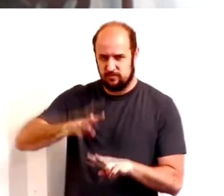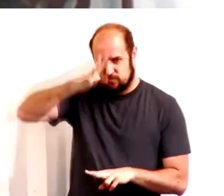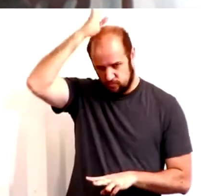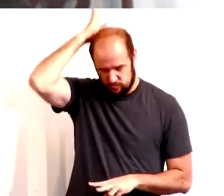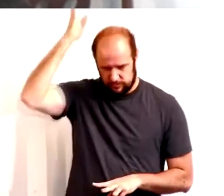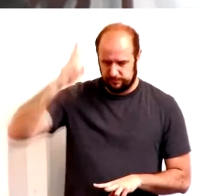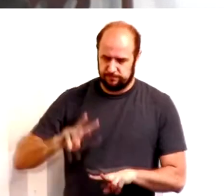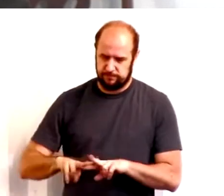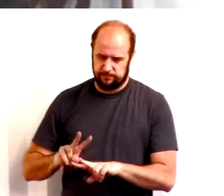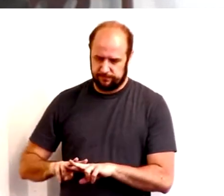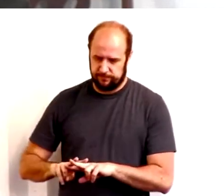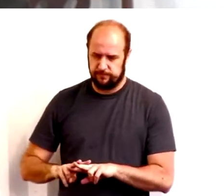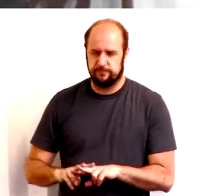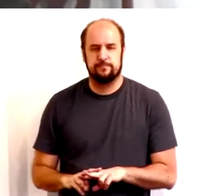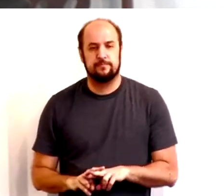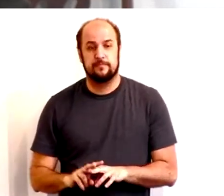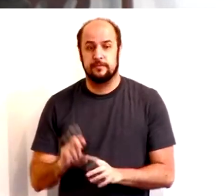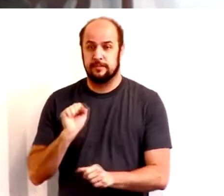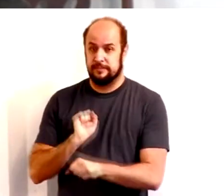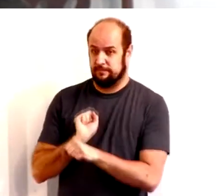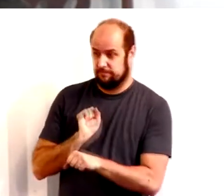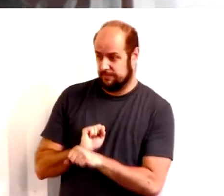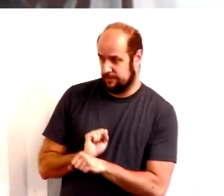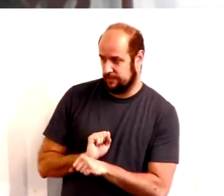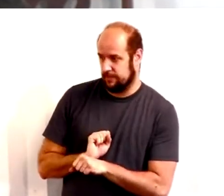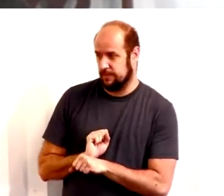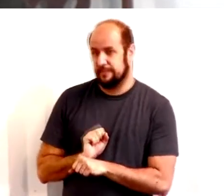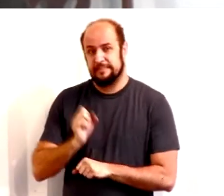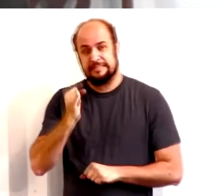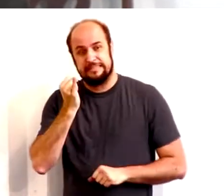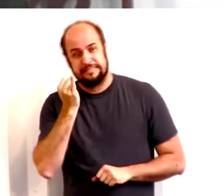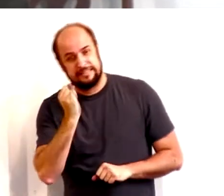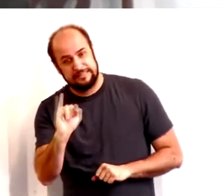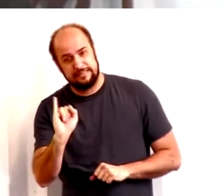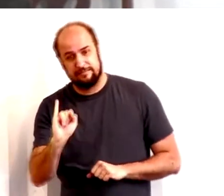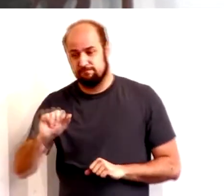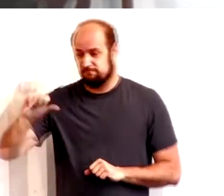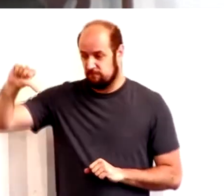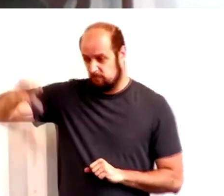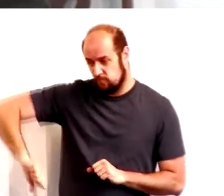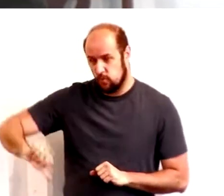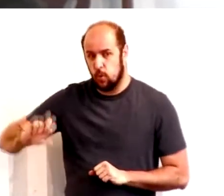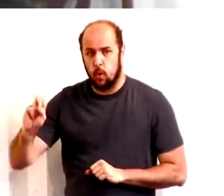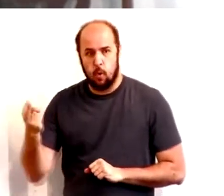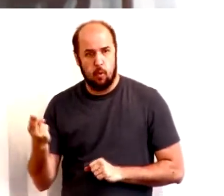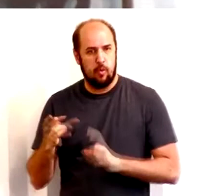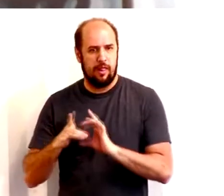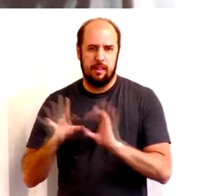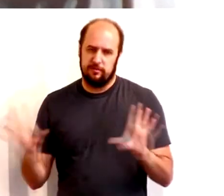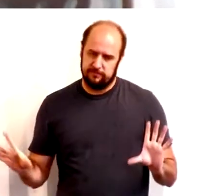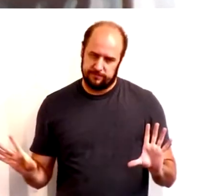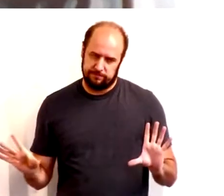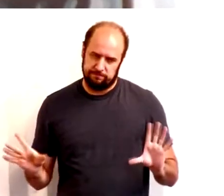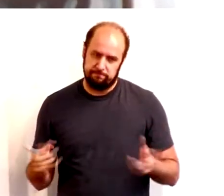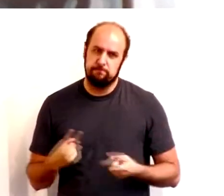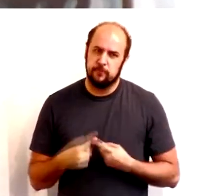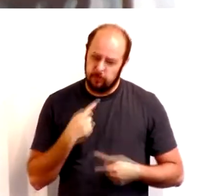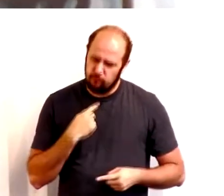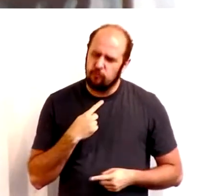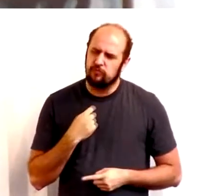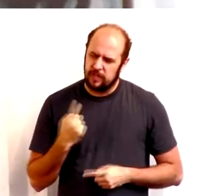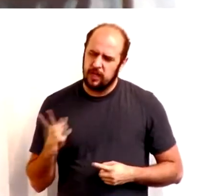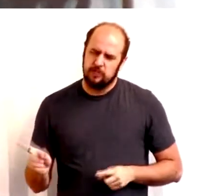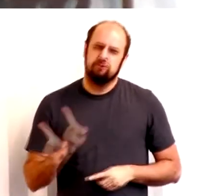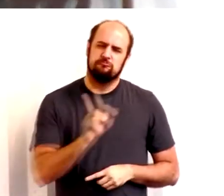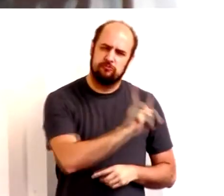sentença, se ele seria condenado ou absolvido, porque ele também desejava ir